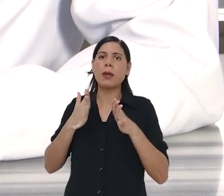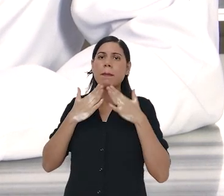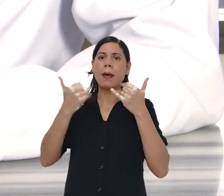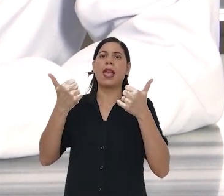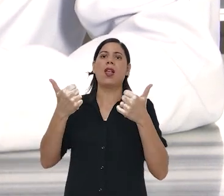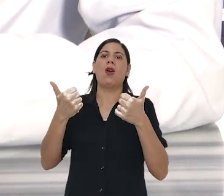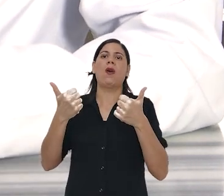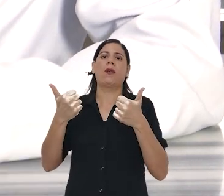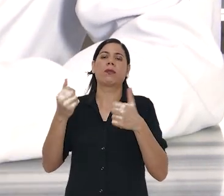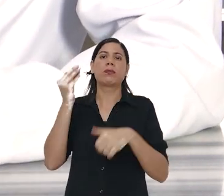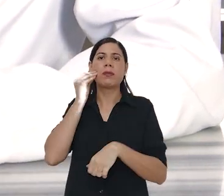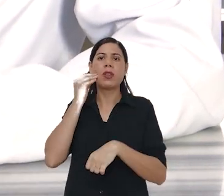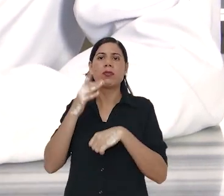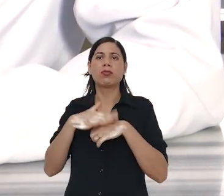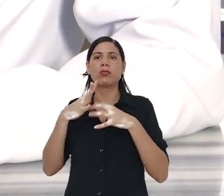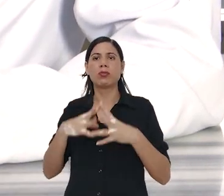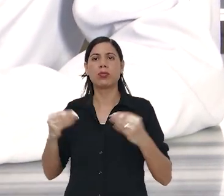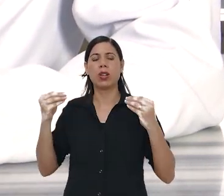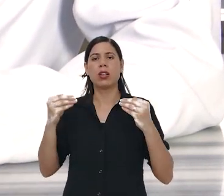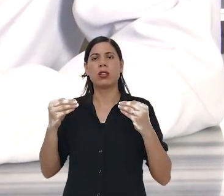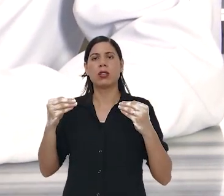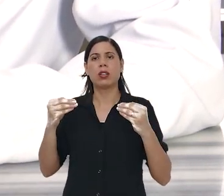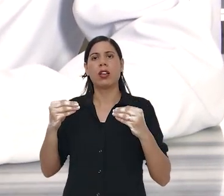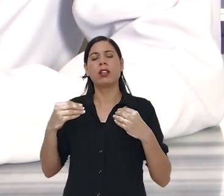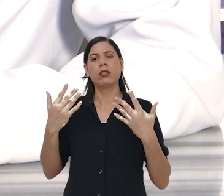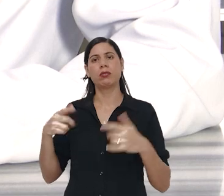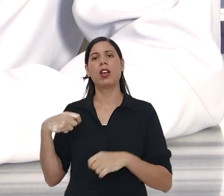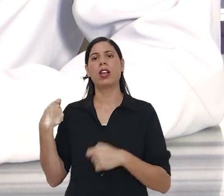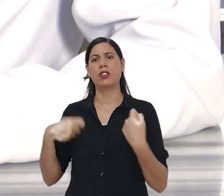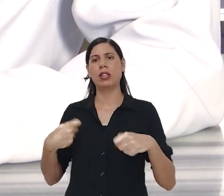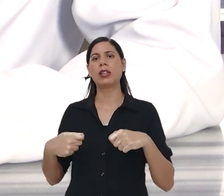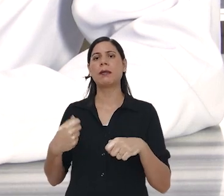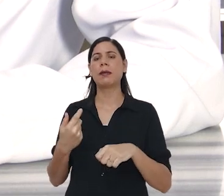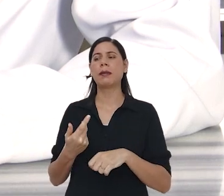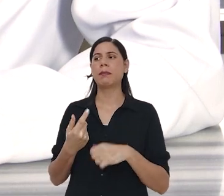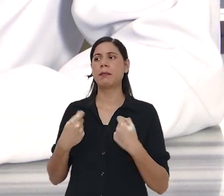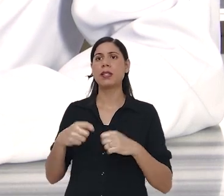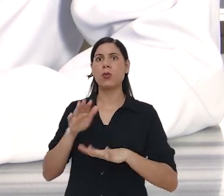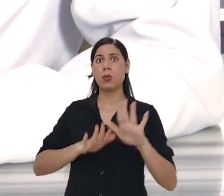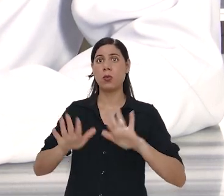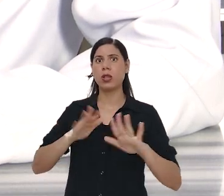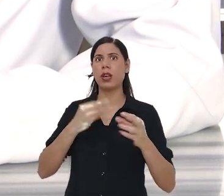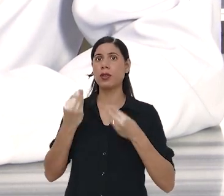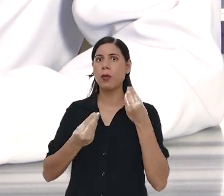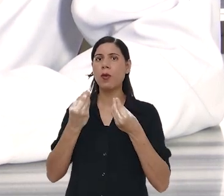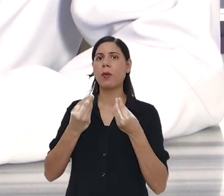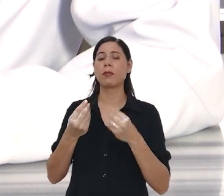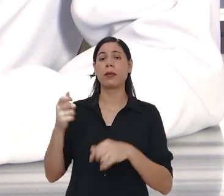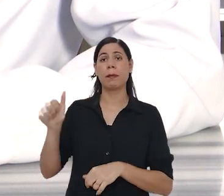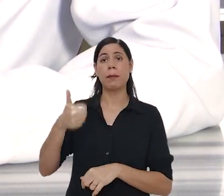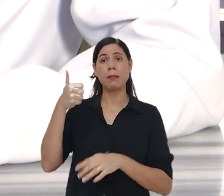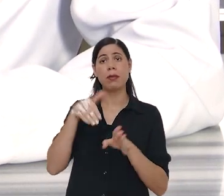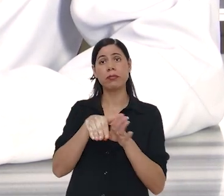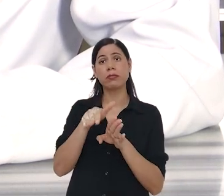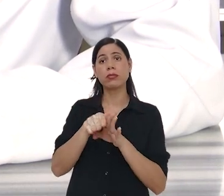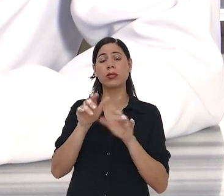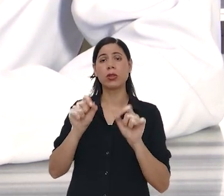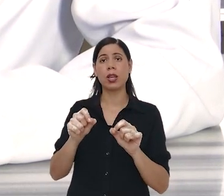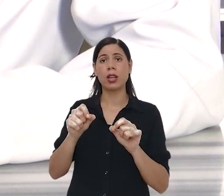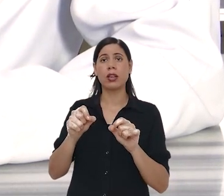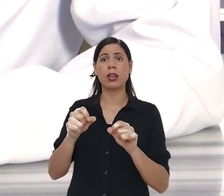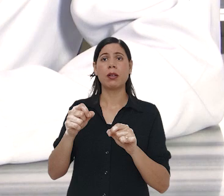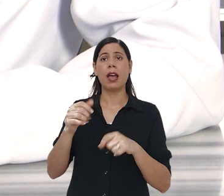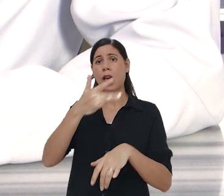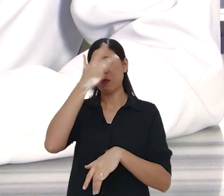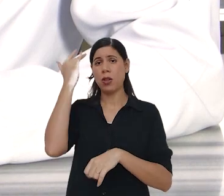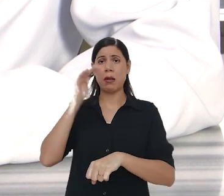chance de cura e muito melhor. É uma doença prevalente, então a gente tem que procurar isso. E como que é a prevenção? A primeira orientação que a gente dá para a população é o